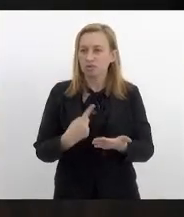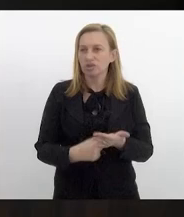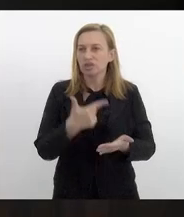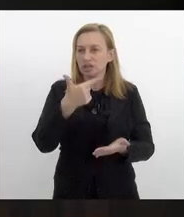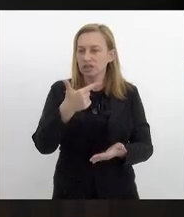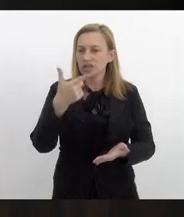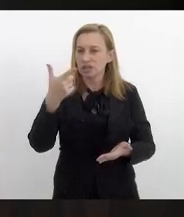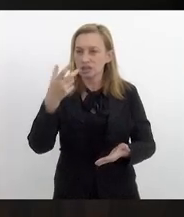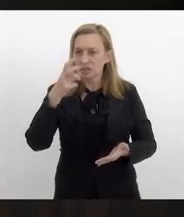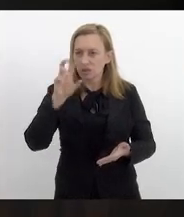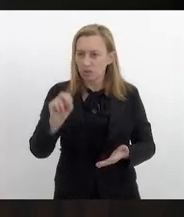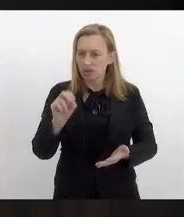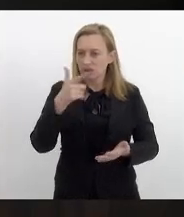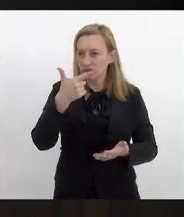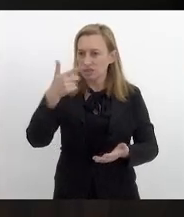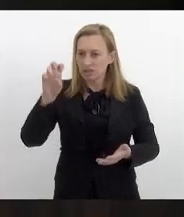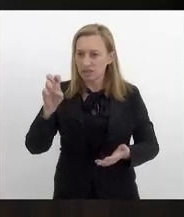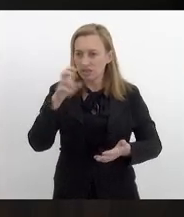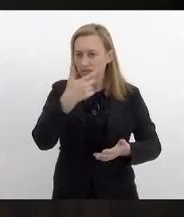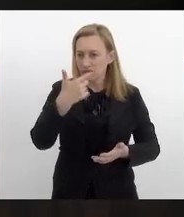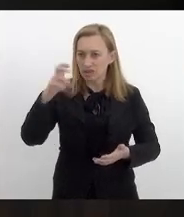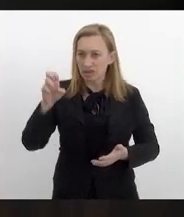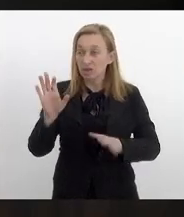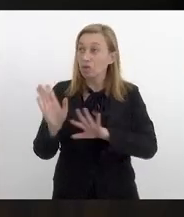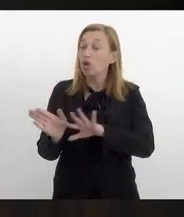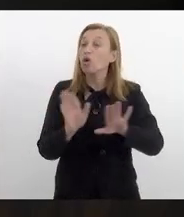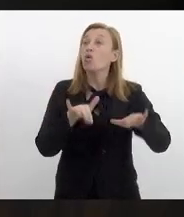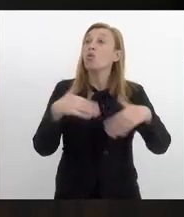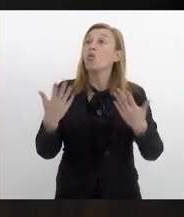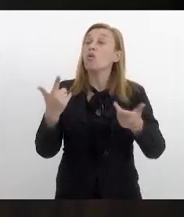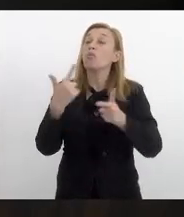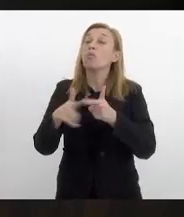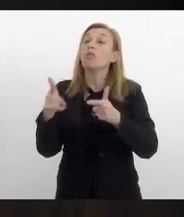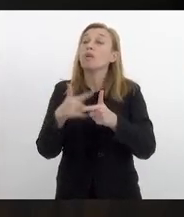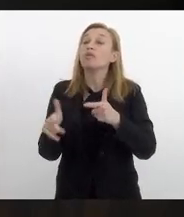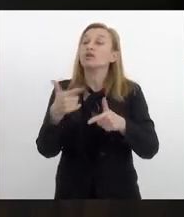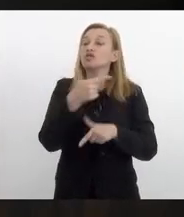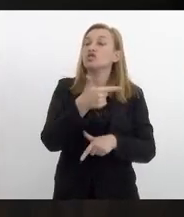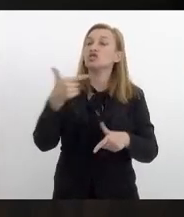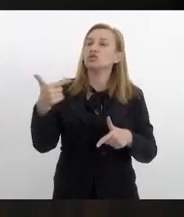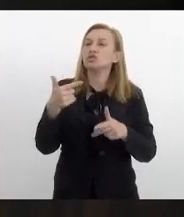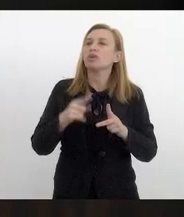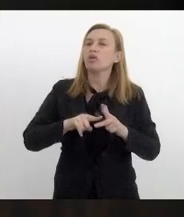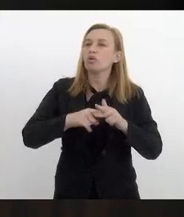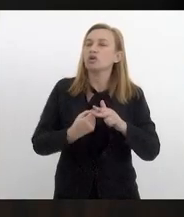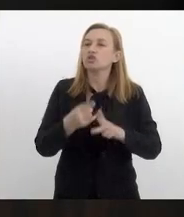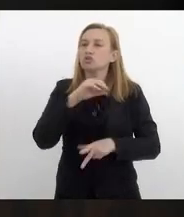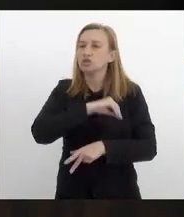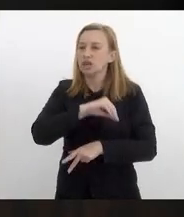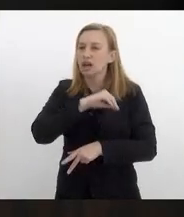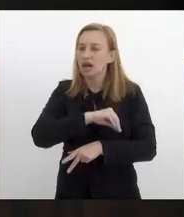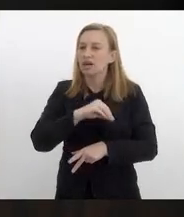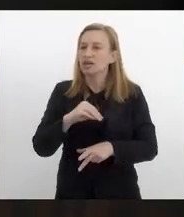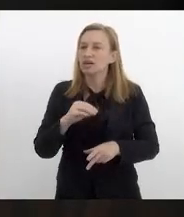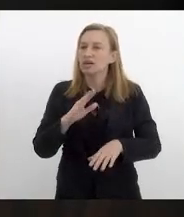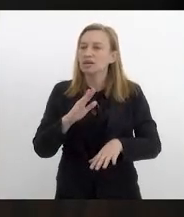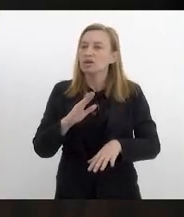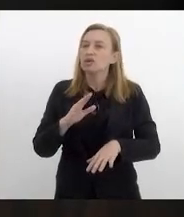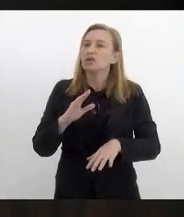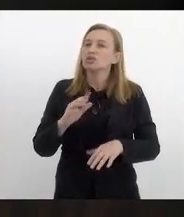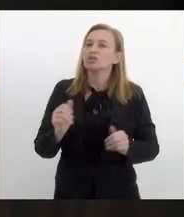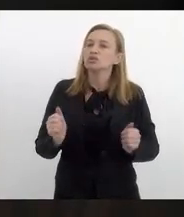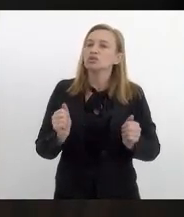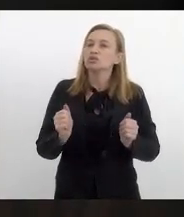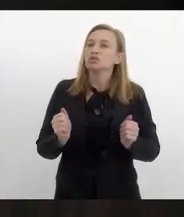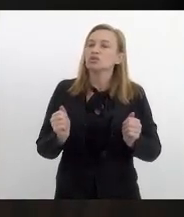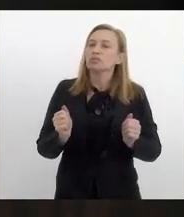25. Qual é o problema lá a partir de 22 para corrigir o salário com os 25 mais o